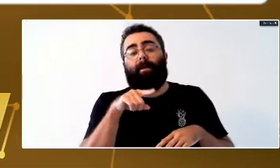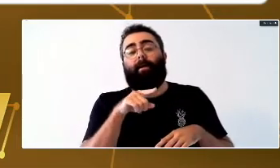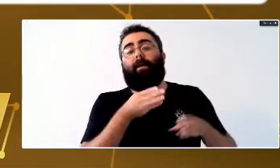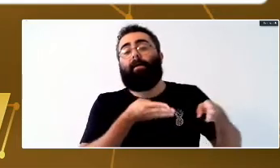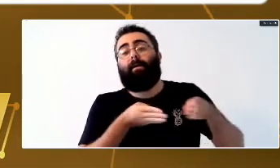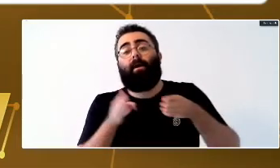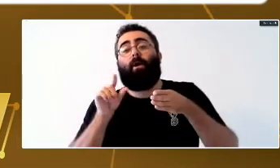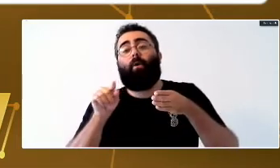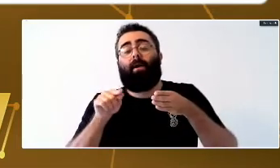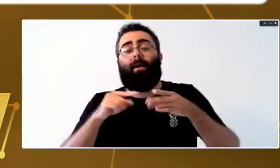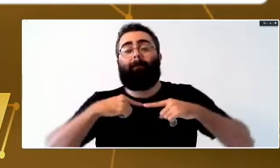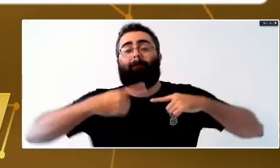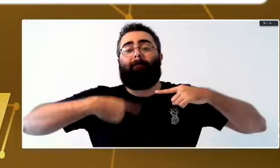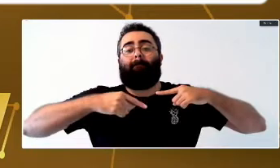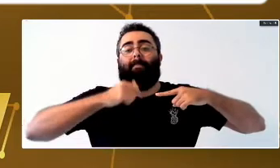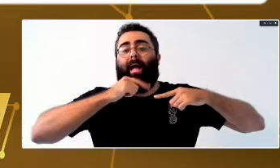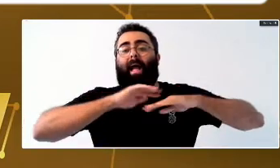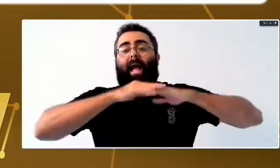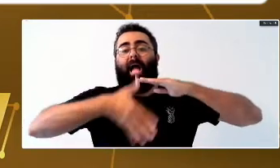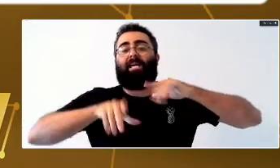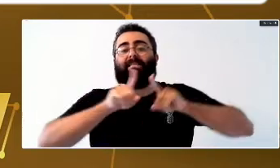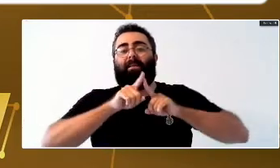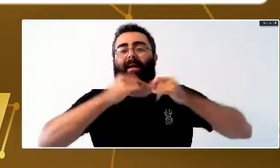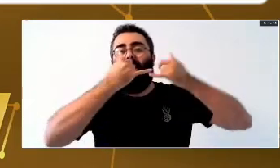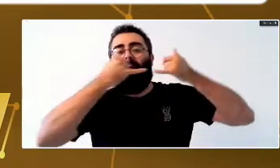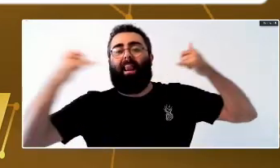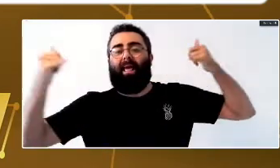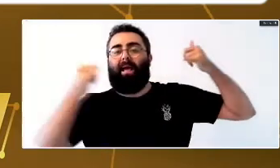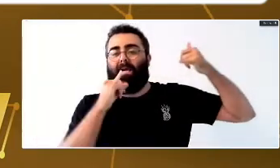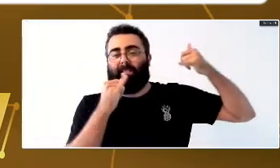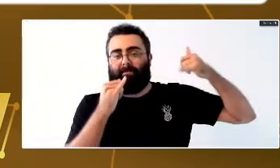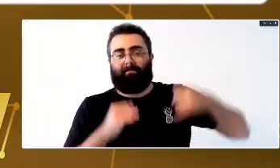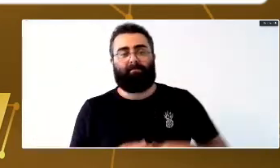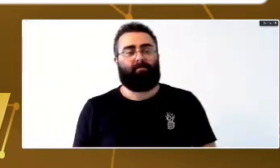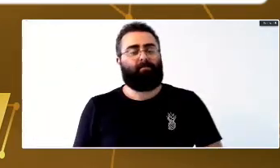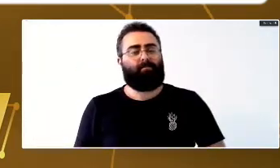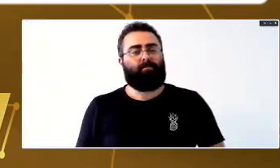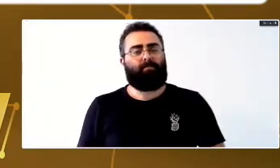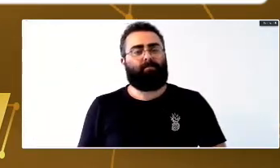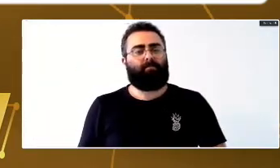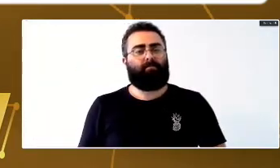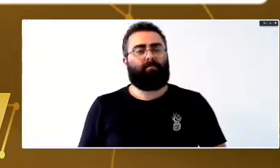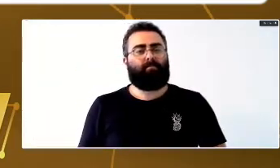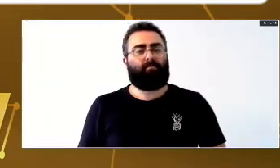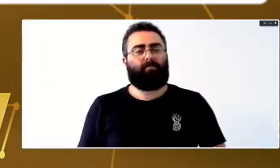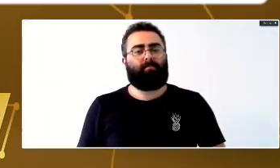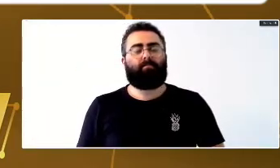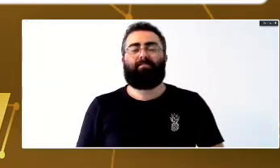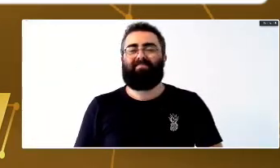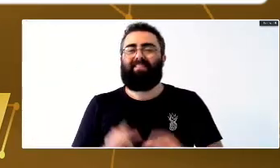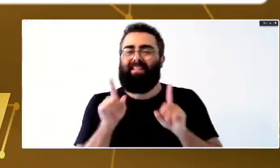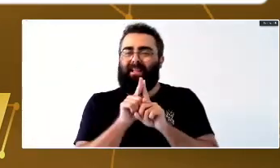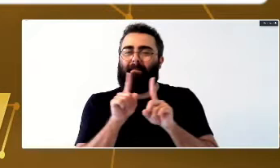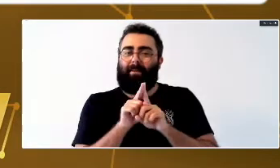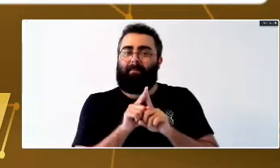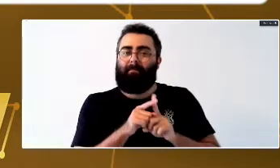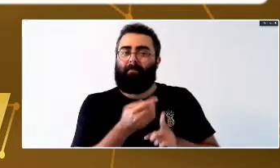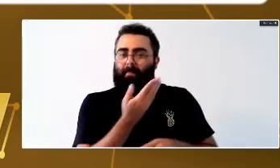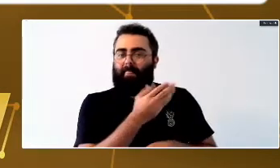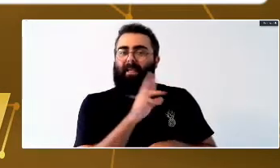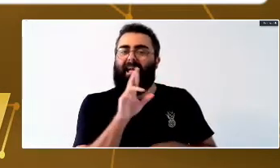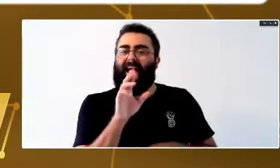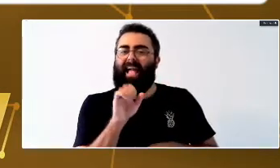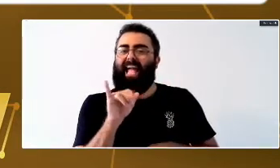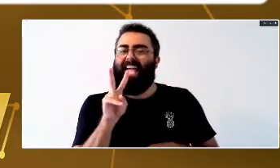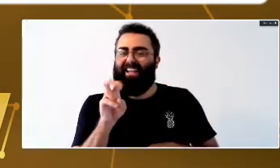linha. Outra aplicação foi, até quem estava na apresentação anterior, o Dr. Reive